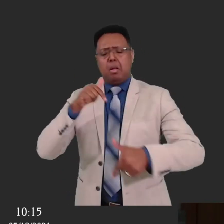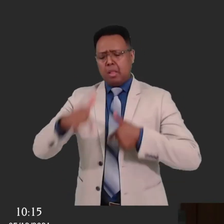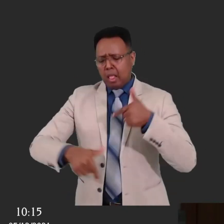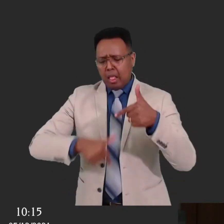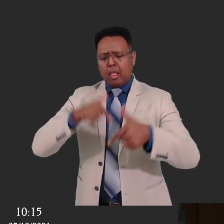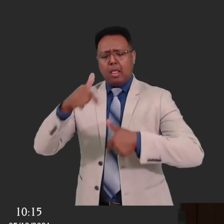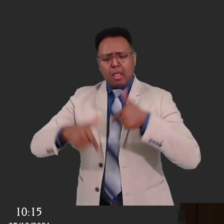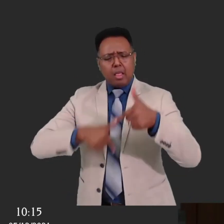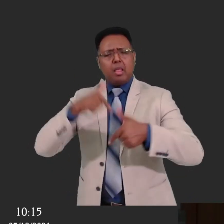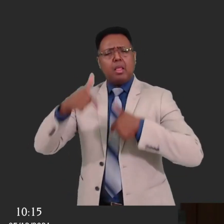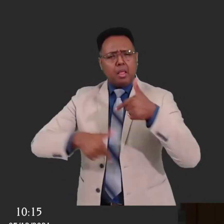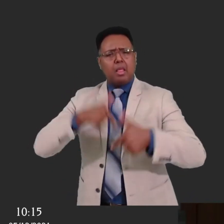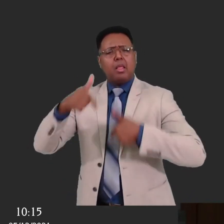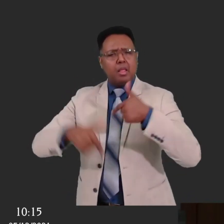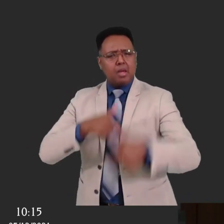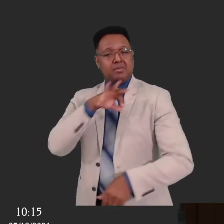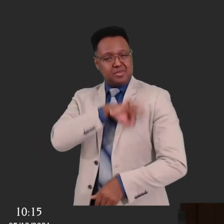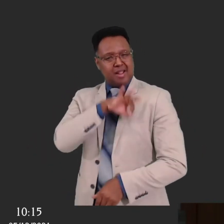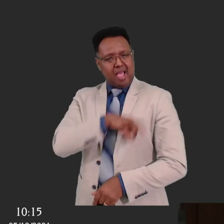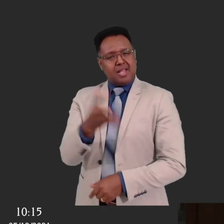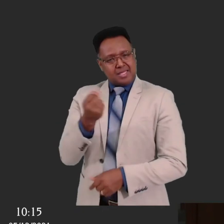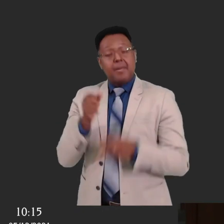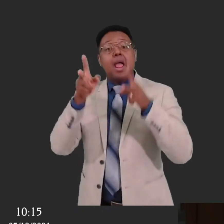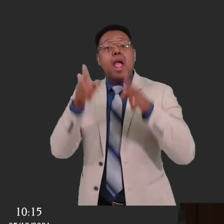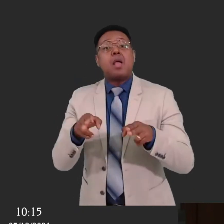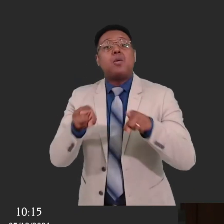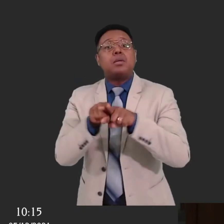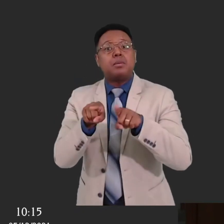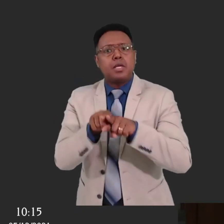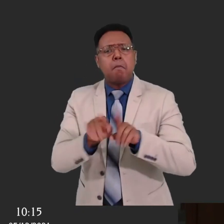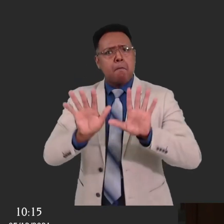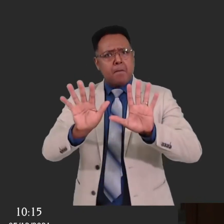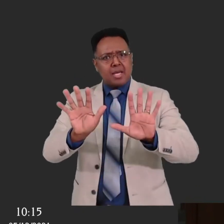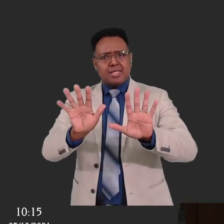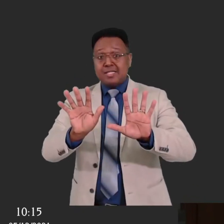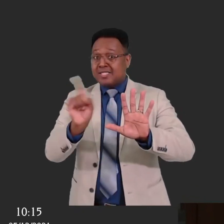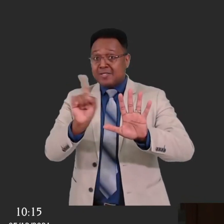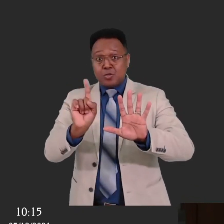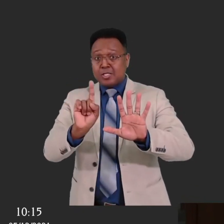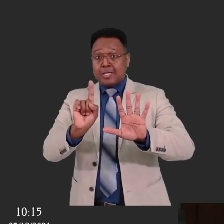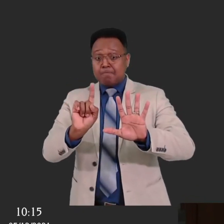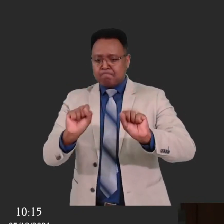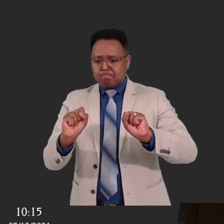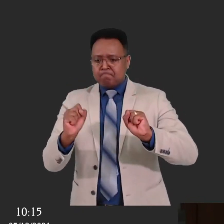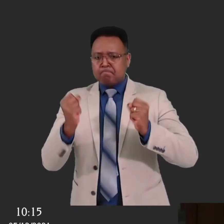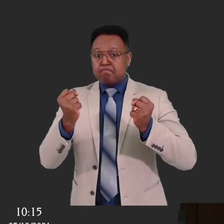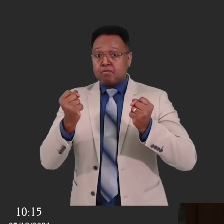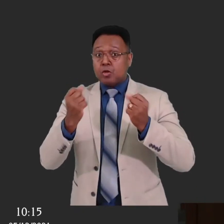Trabalhar bastante para receber. Mas facilitou, a gente gasta tudo. Acabou a